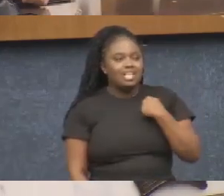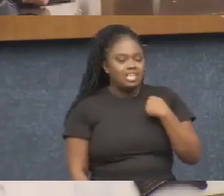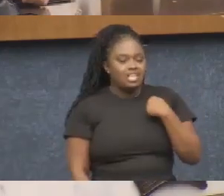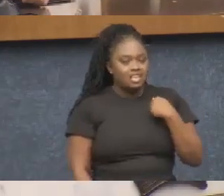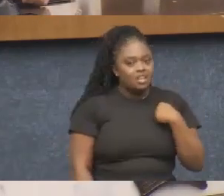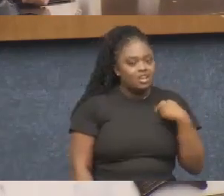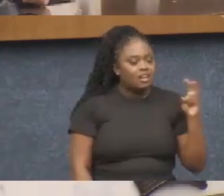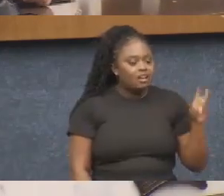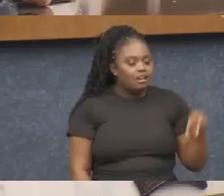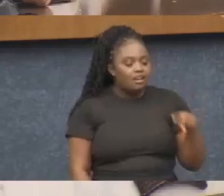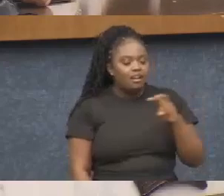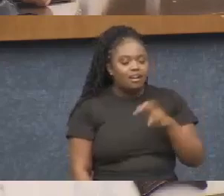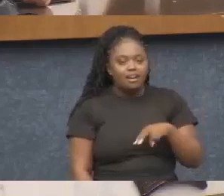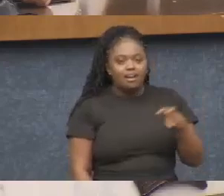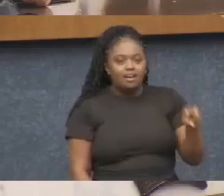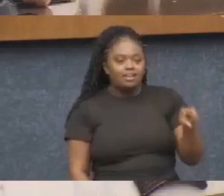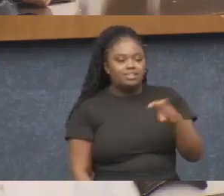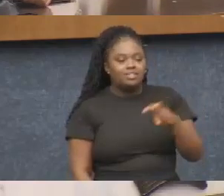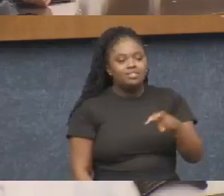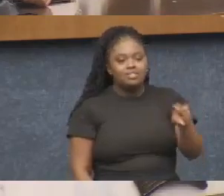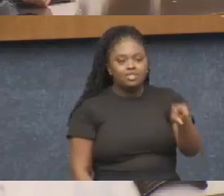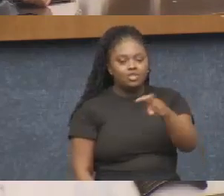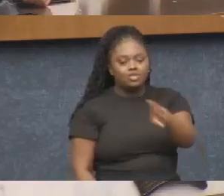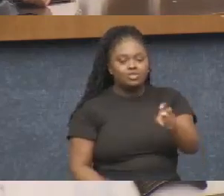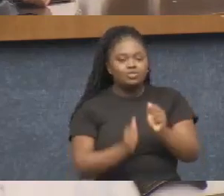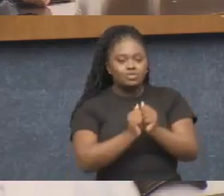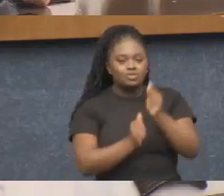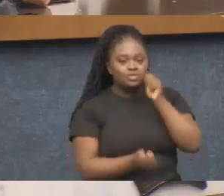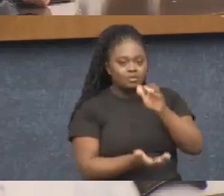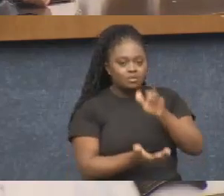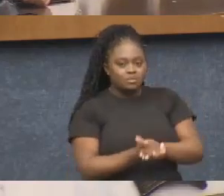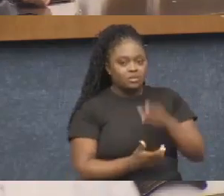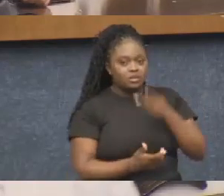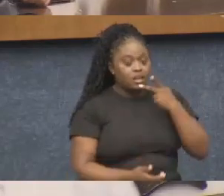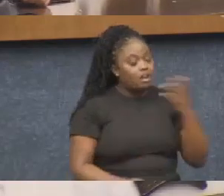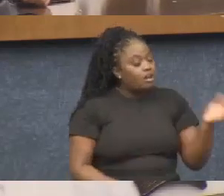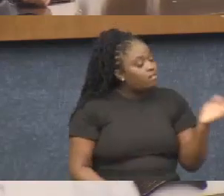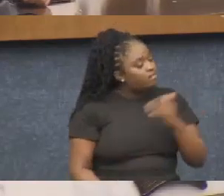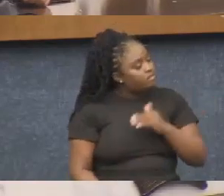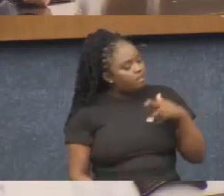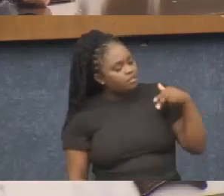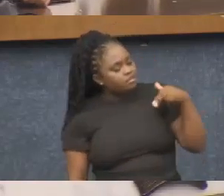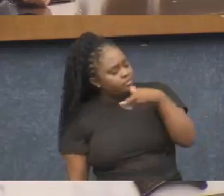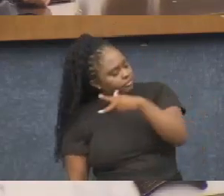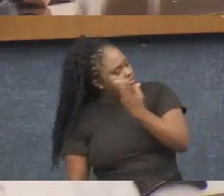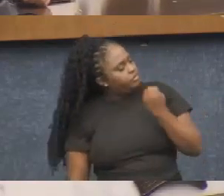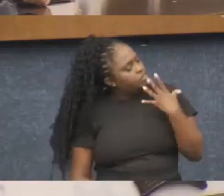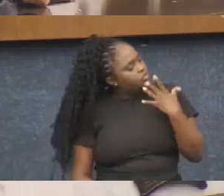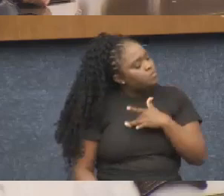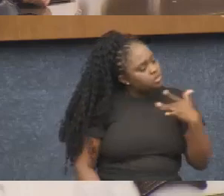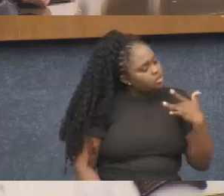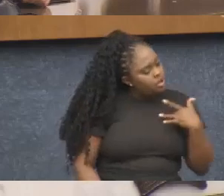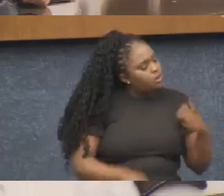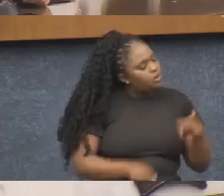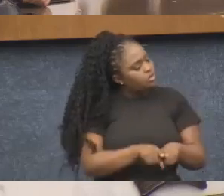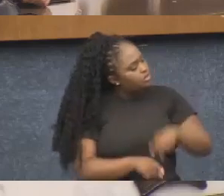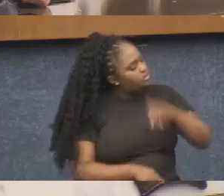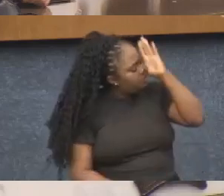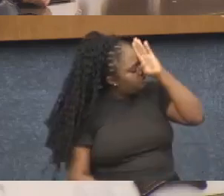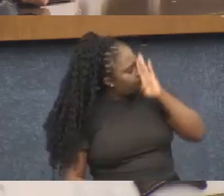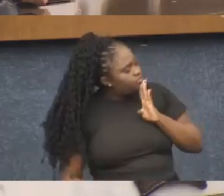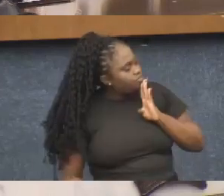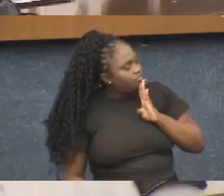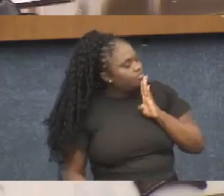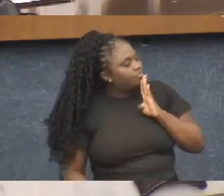uma caminhada com minha esposa e falo, vem para a pista caminhar. É bom para a saúde e tem mais. É de